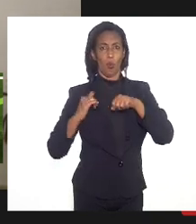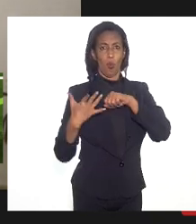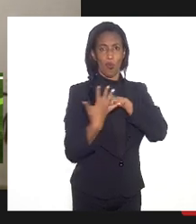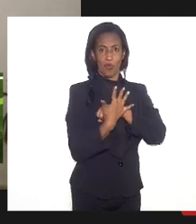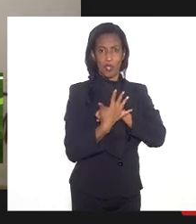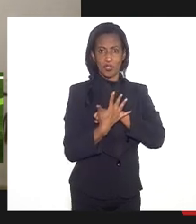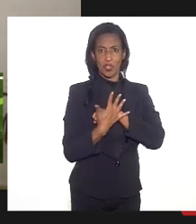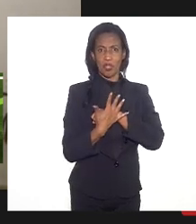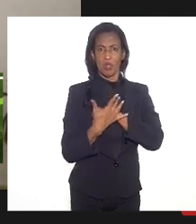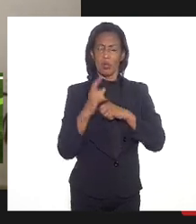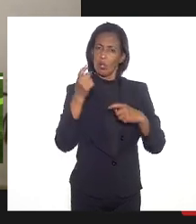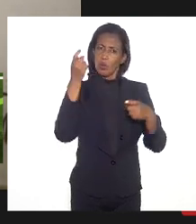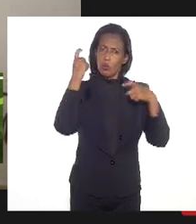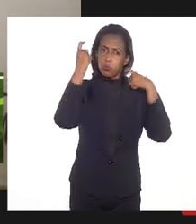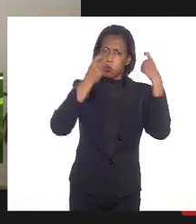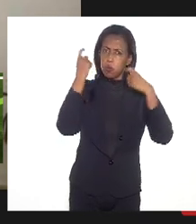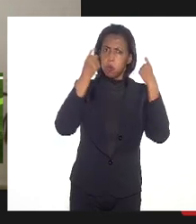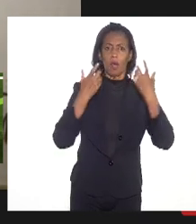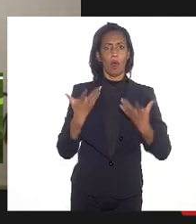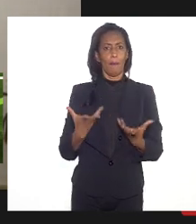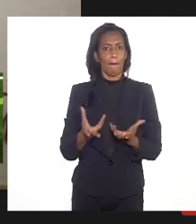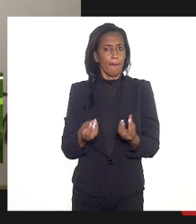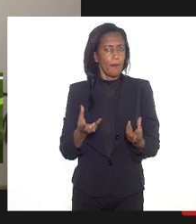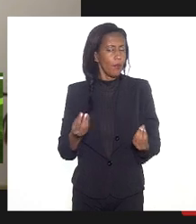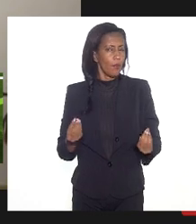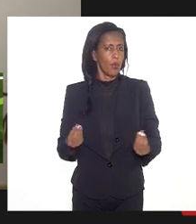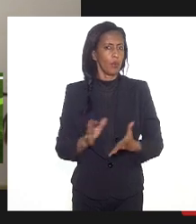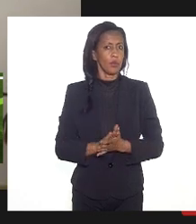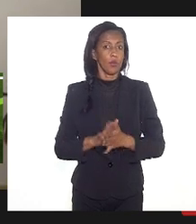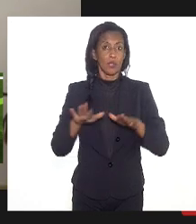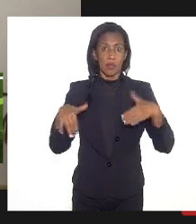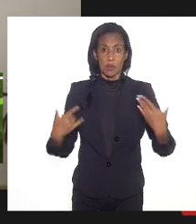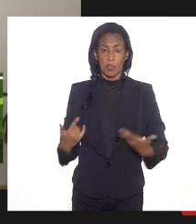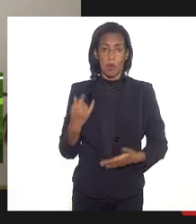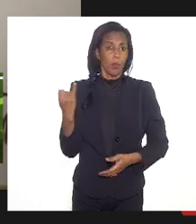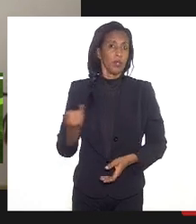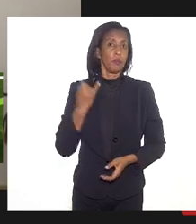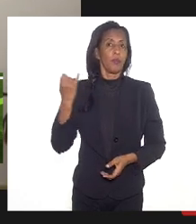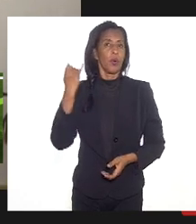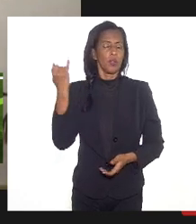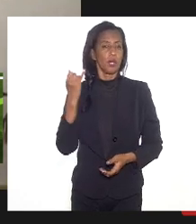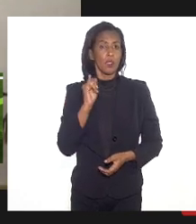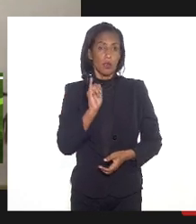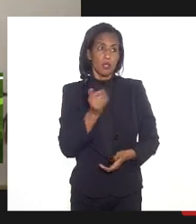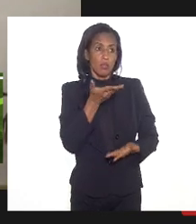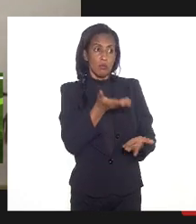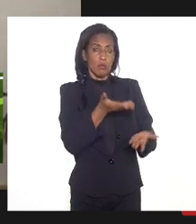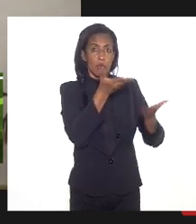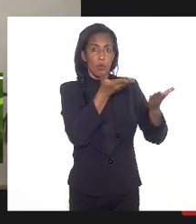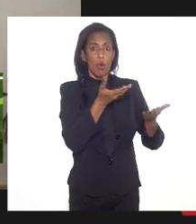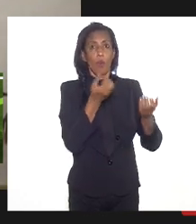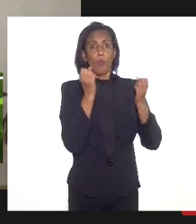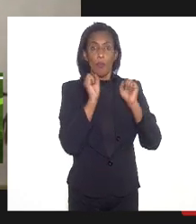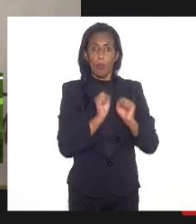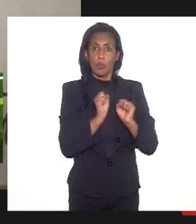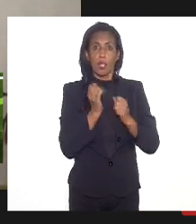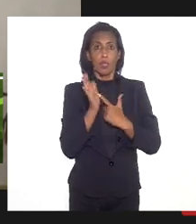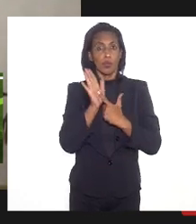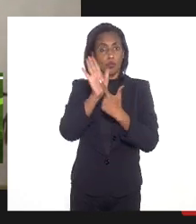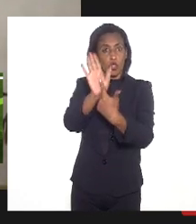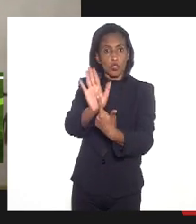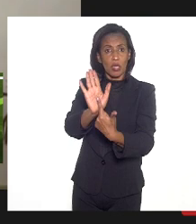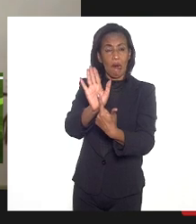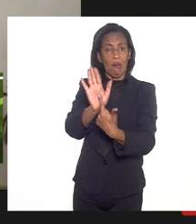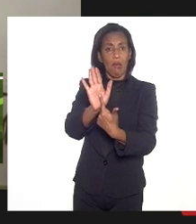Covid-19 nos preocupa muito, então seria muito importante se o senhor pudesse nos apresentar um